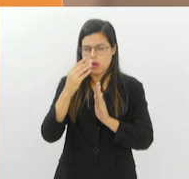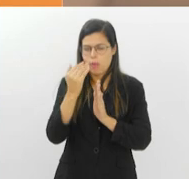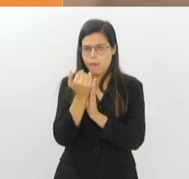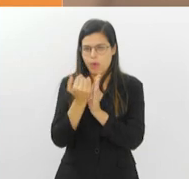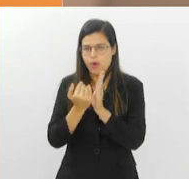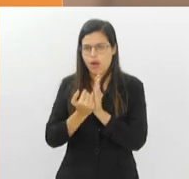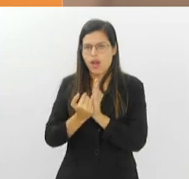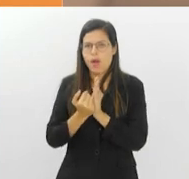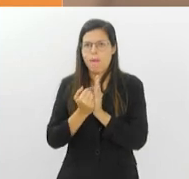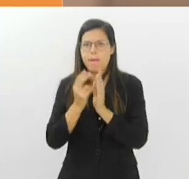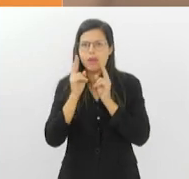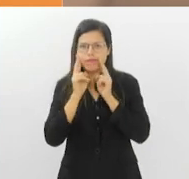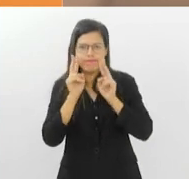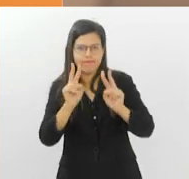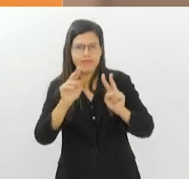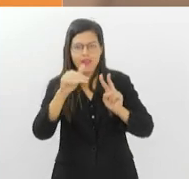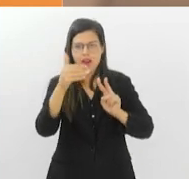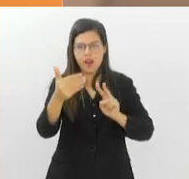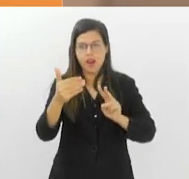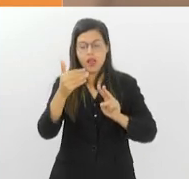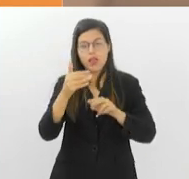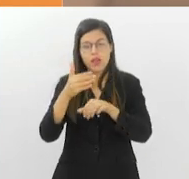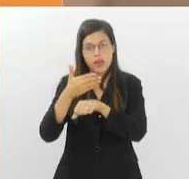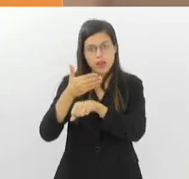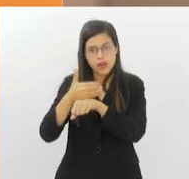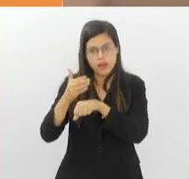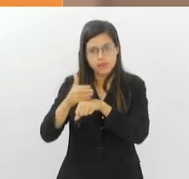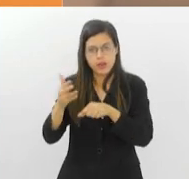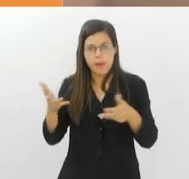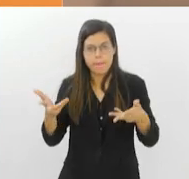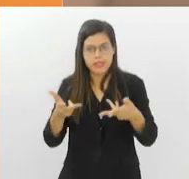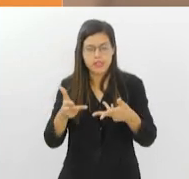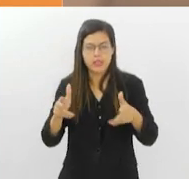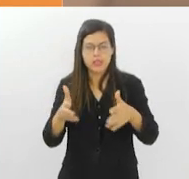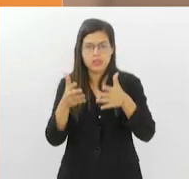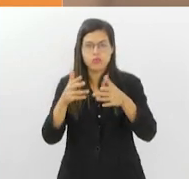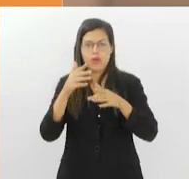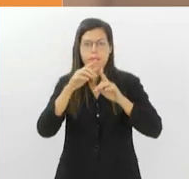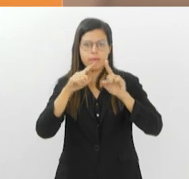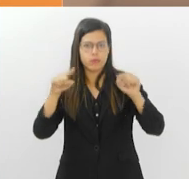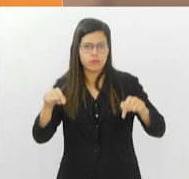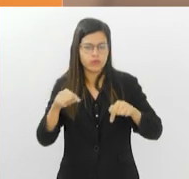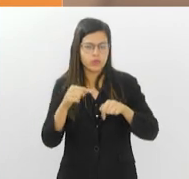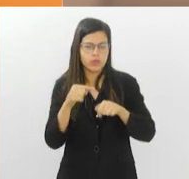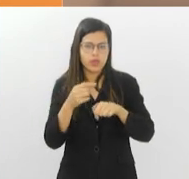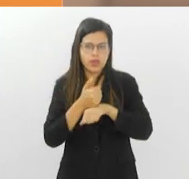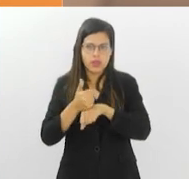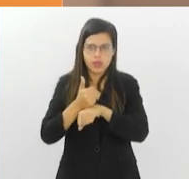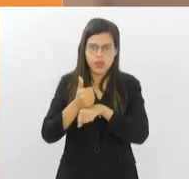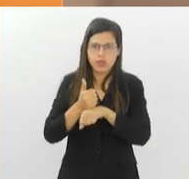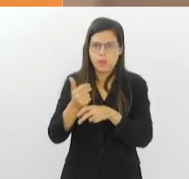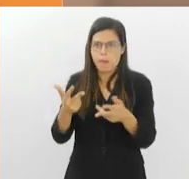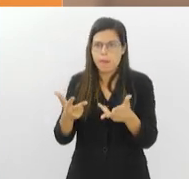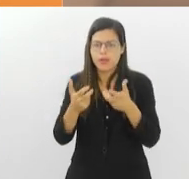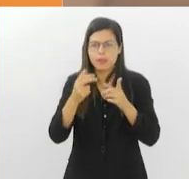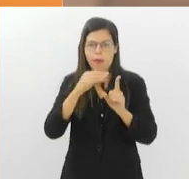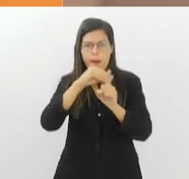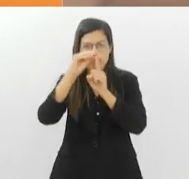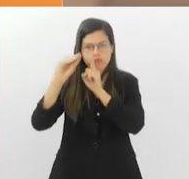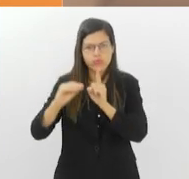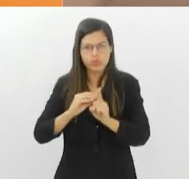Olhos, para capacitar profissionais para identificar sinais de abuso moral, físico e sexual em